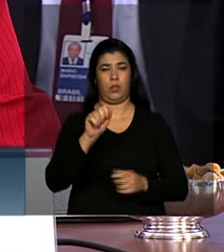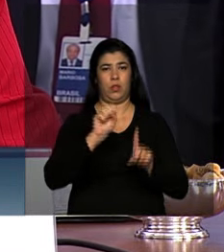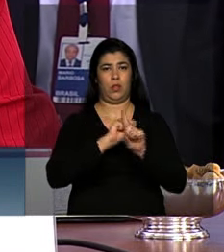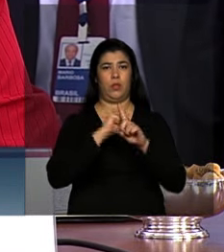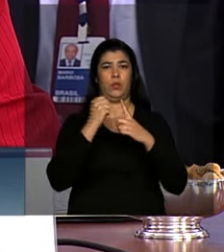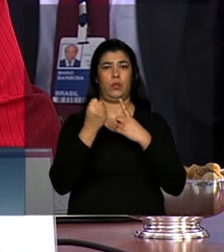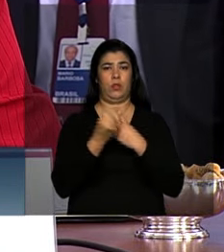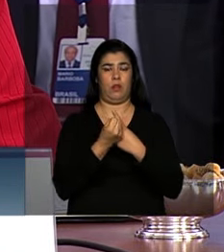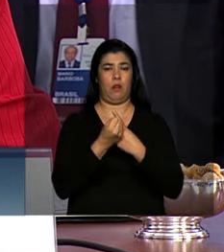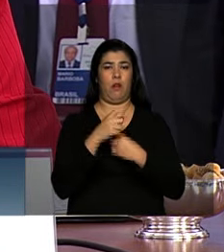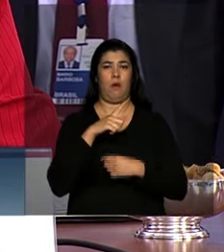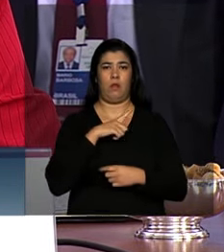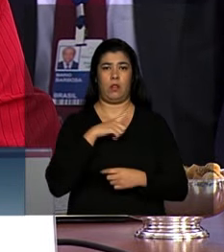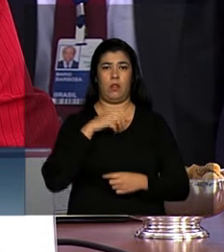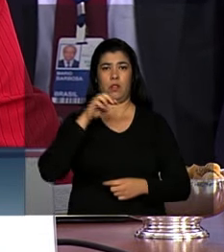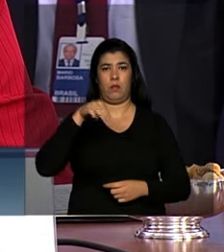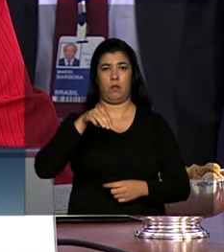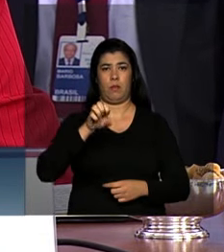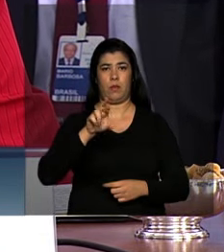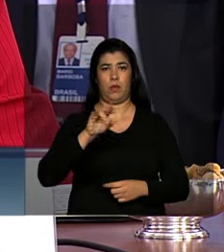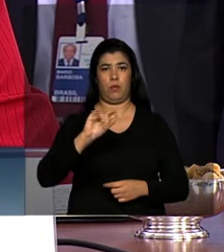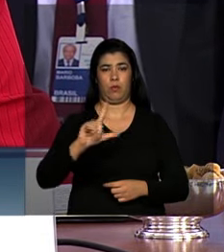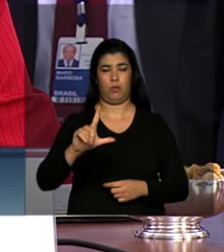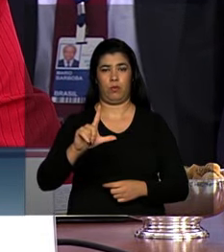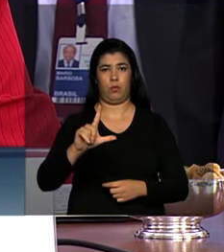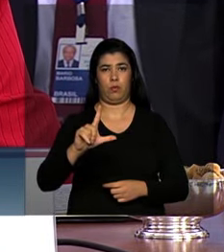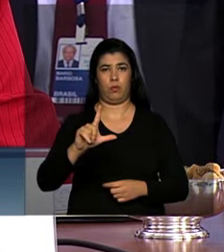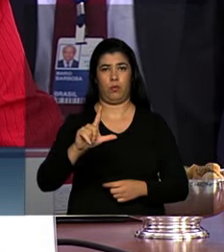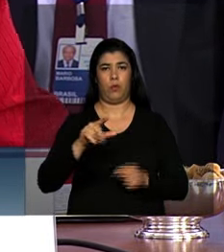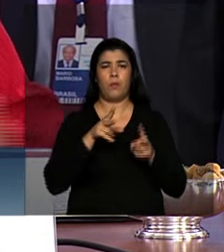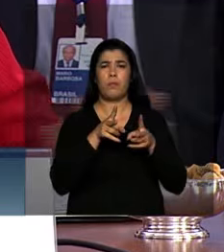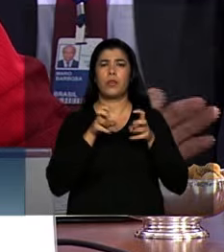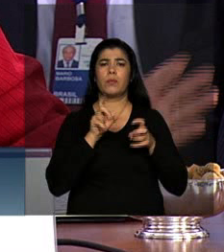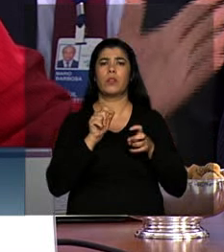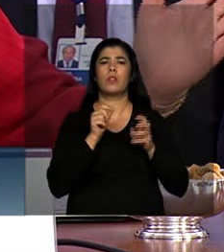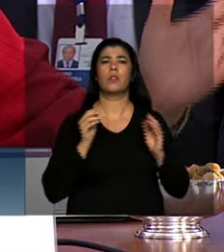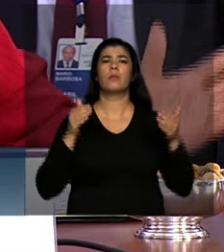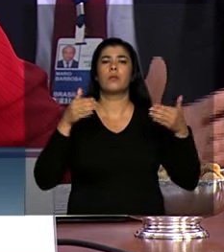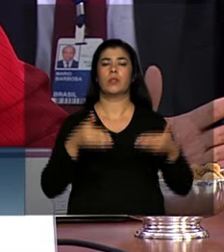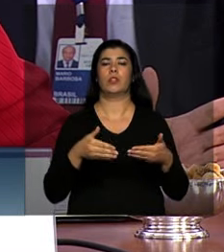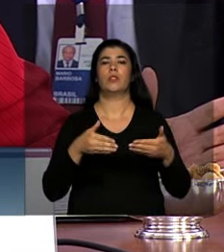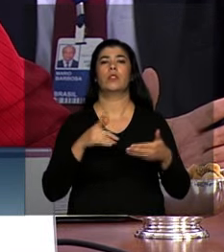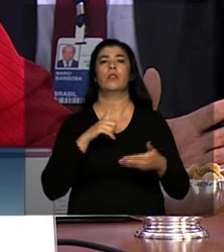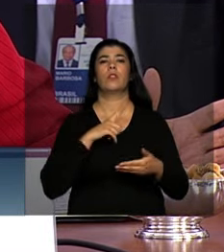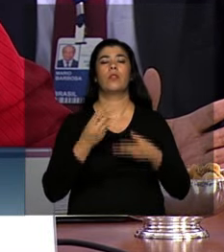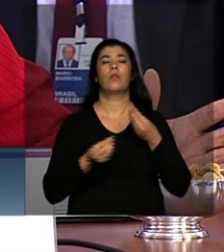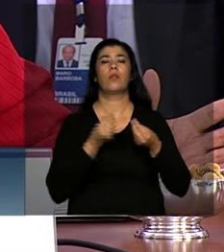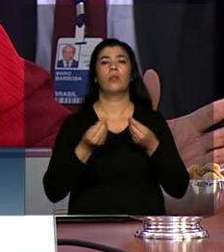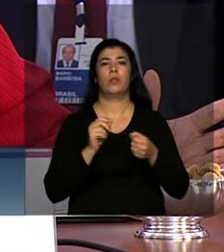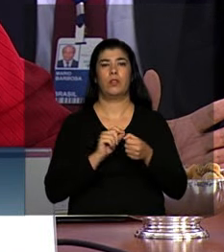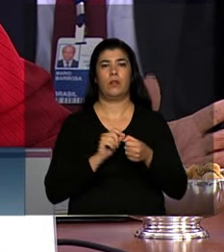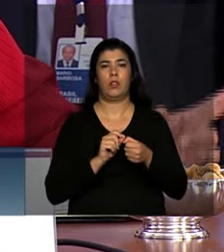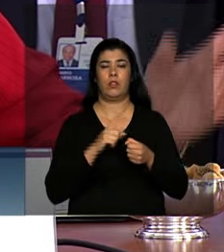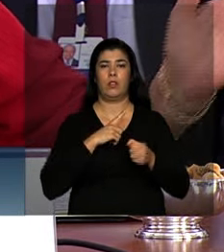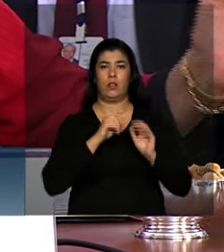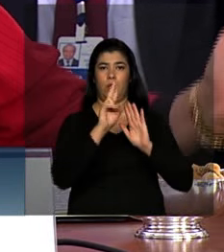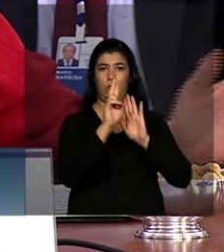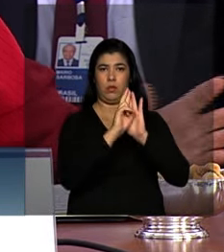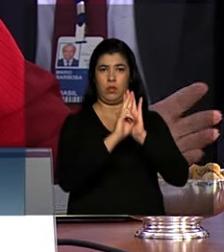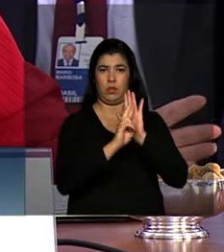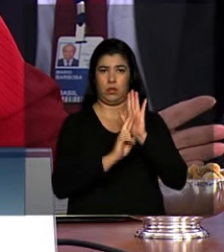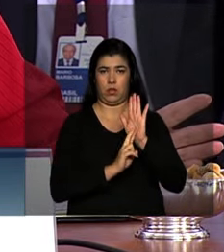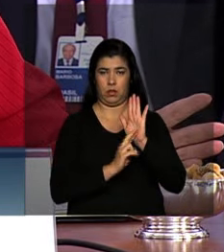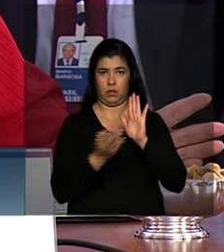a gente considerasse que a participação é feita, vai ser relatada